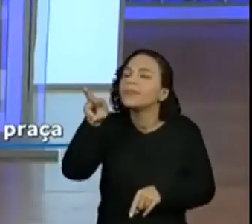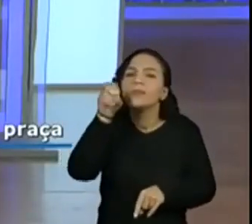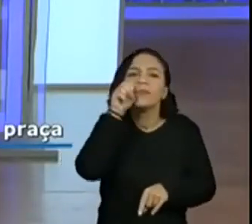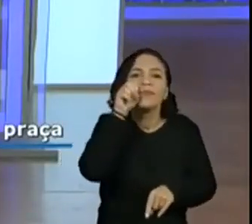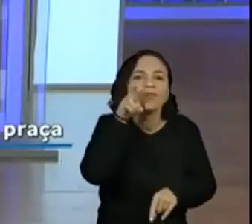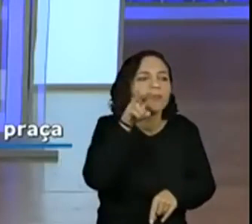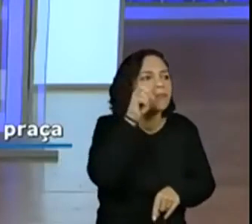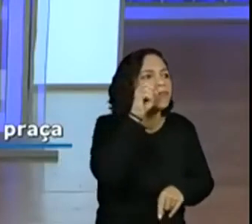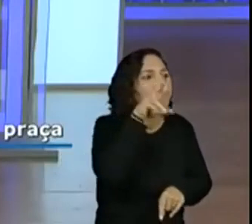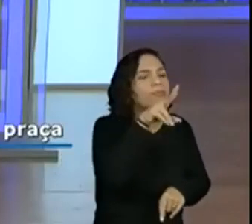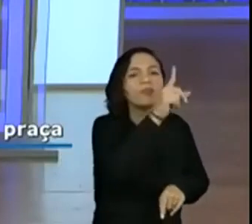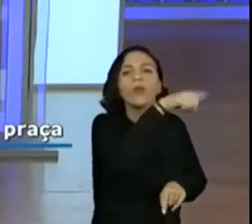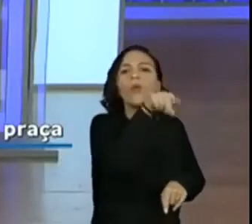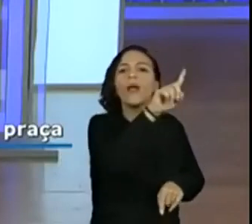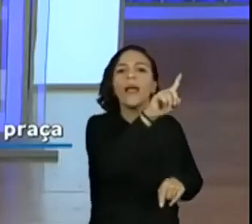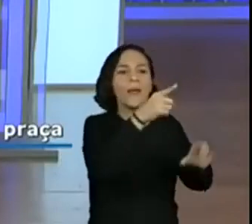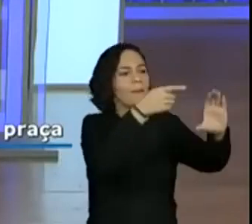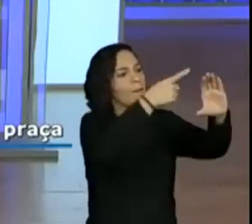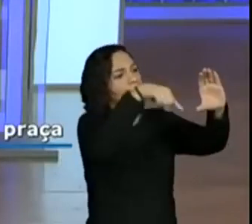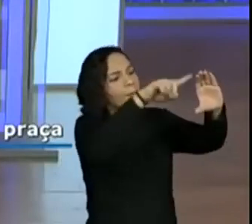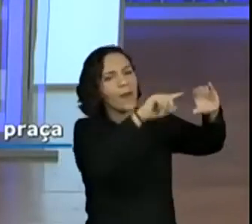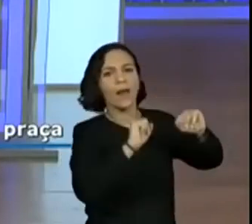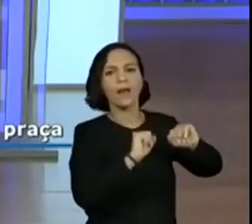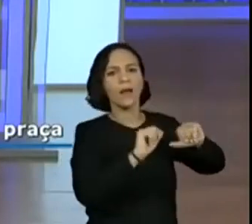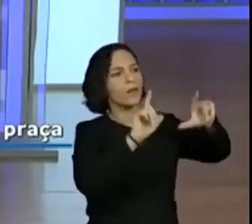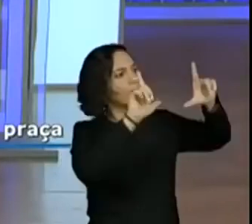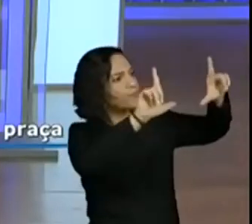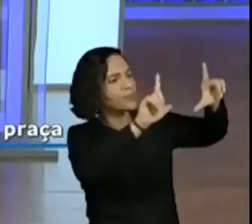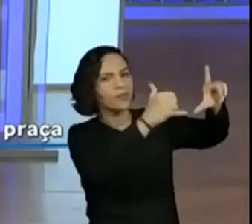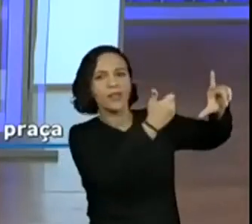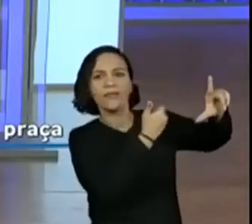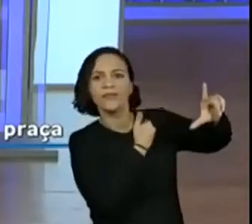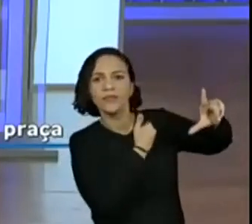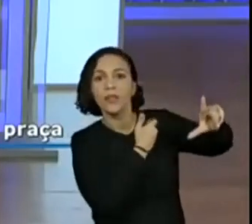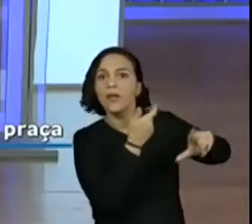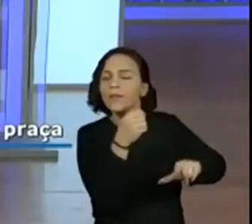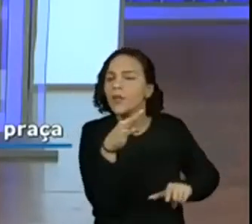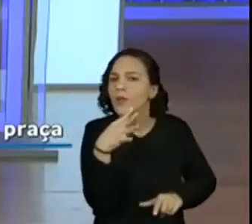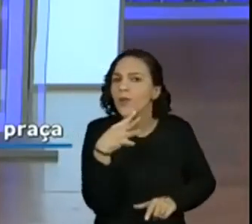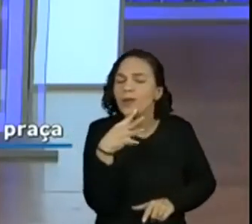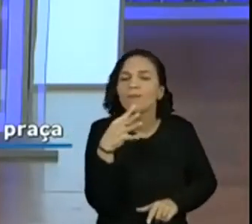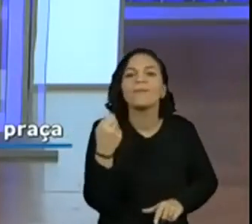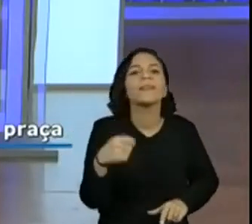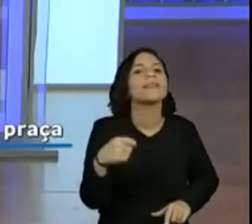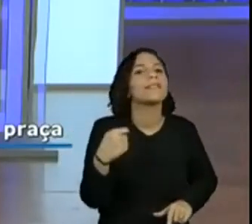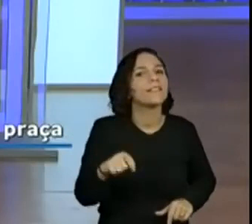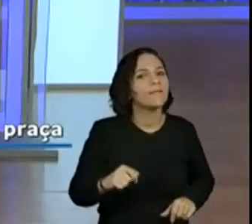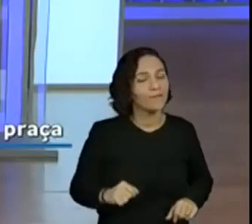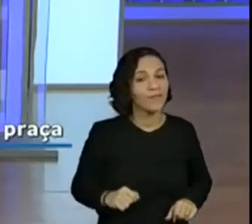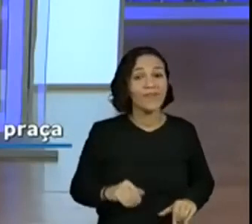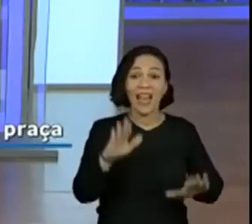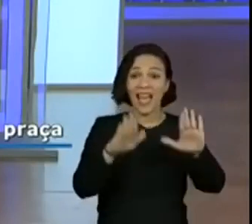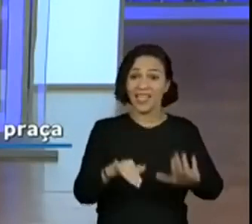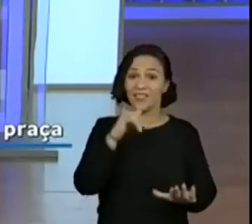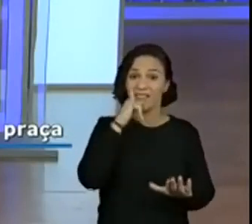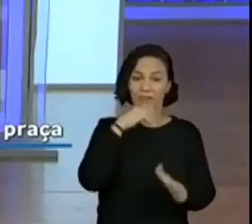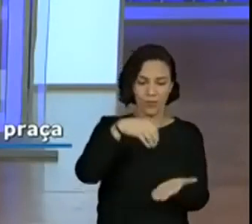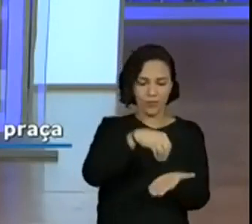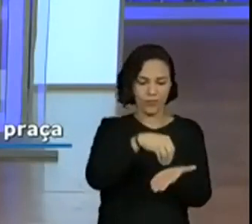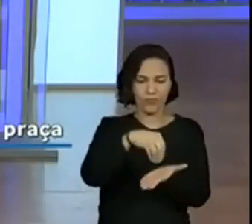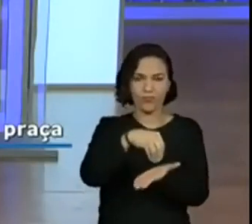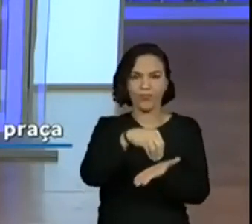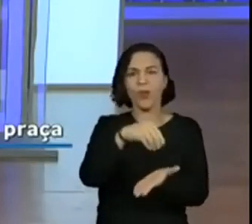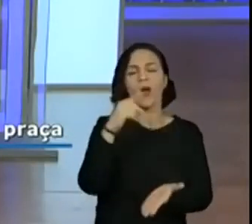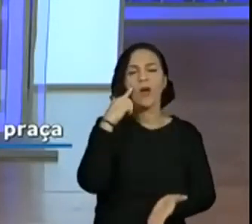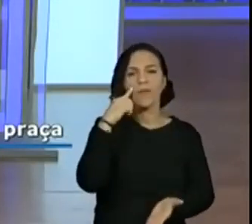fazer legal. Essa questão da leitura... saber onde você quer chegar, a gente precisa analisar tudo antes. Mas até o GPS, quando fala assim,